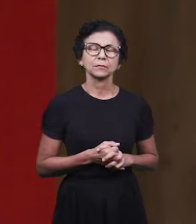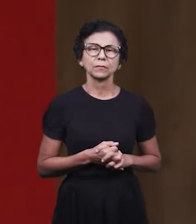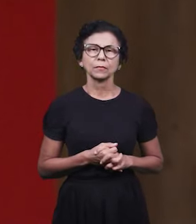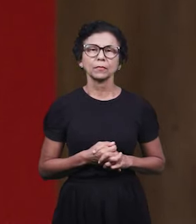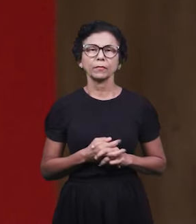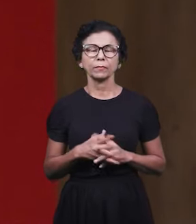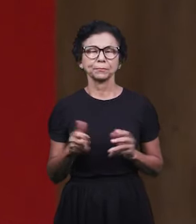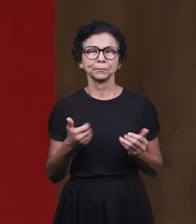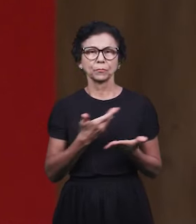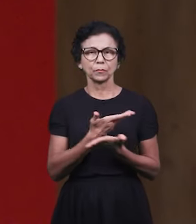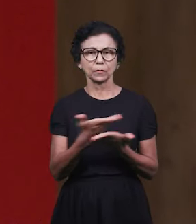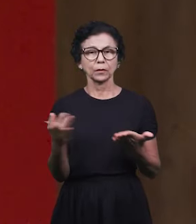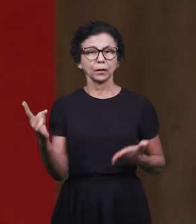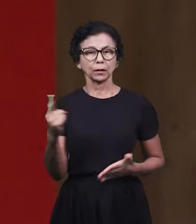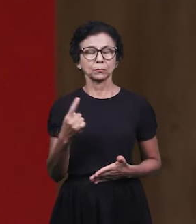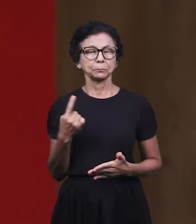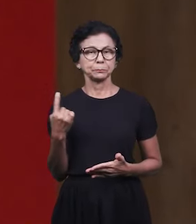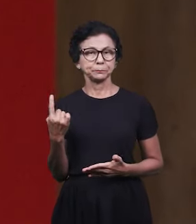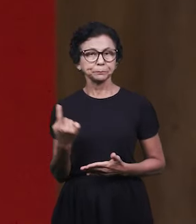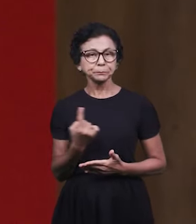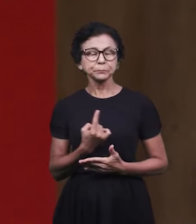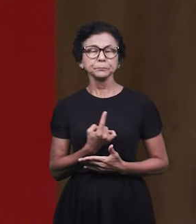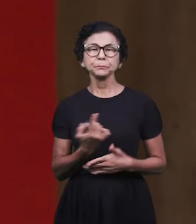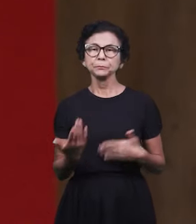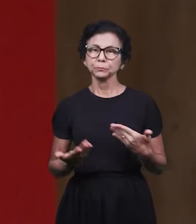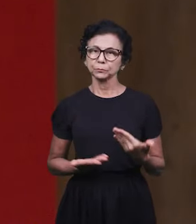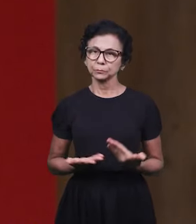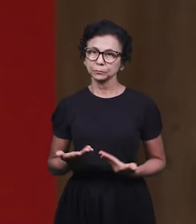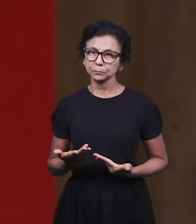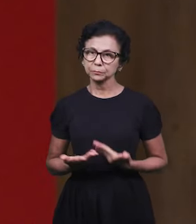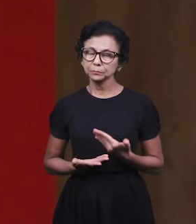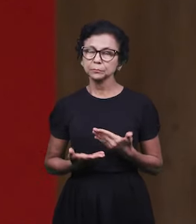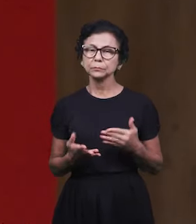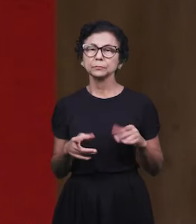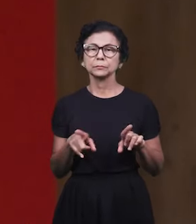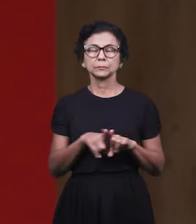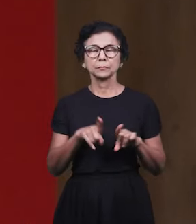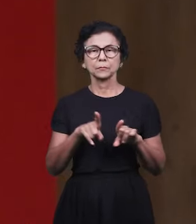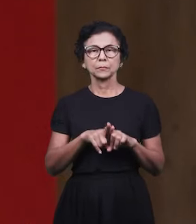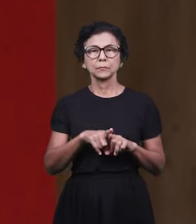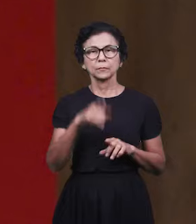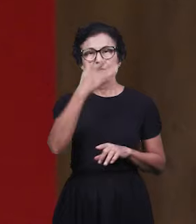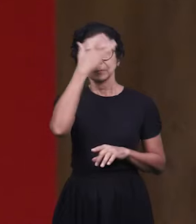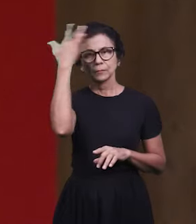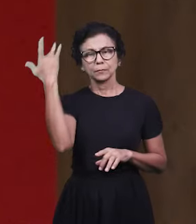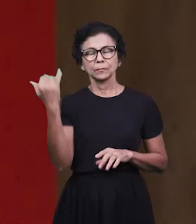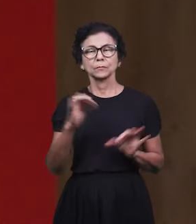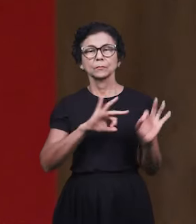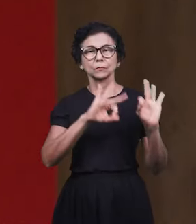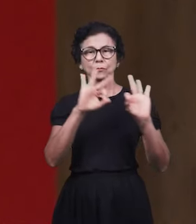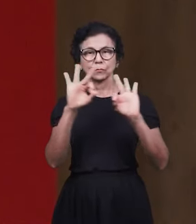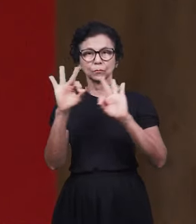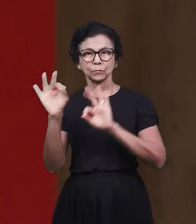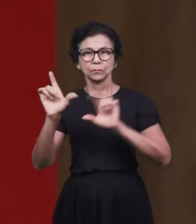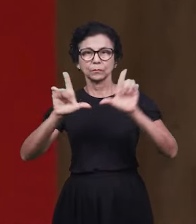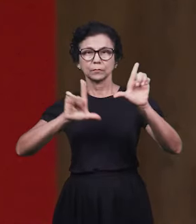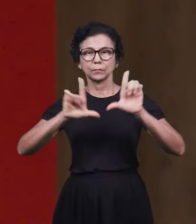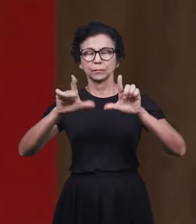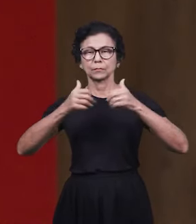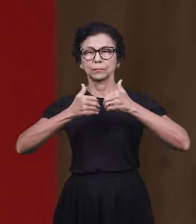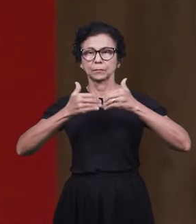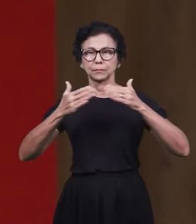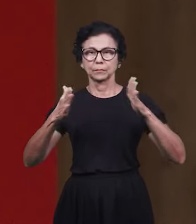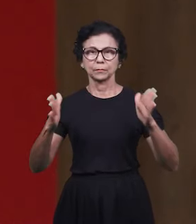Eu quero saudar a todos os nossos irmãos, aqueles que nos assistem pelo canal aberto, canal 126 da